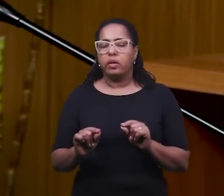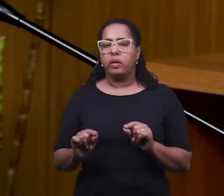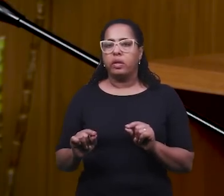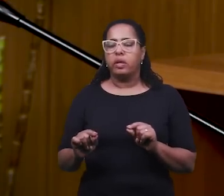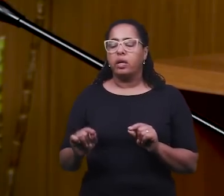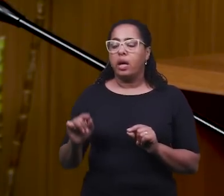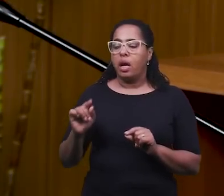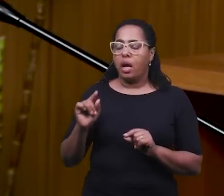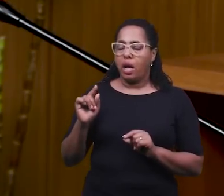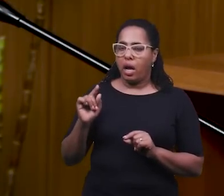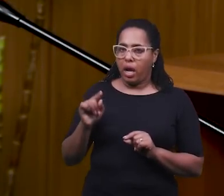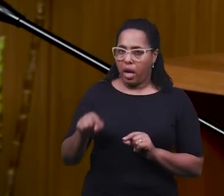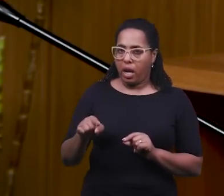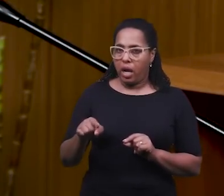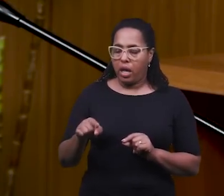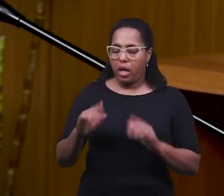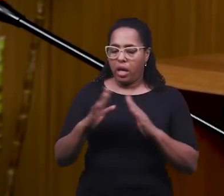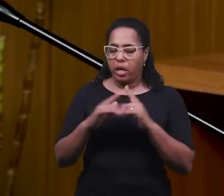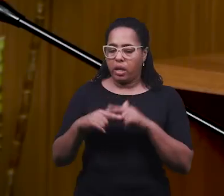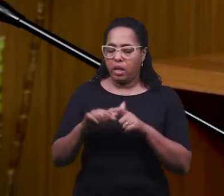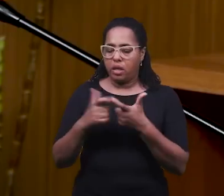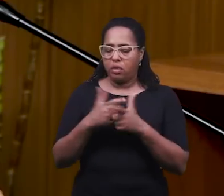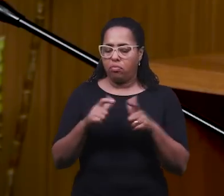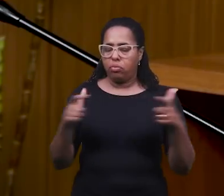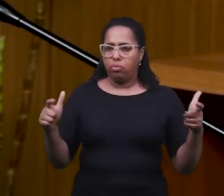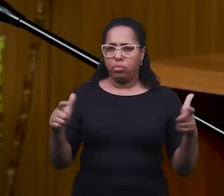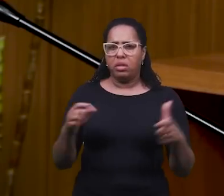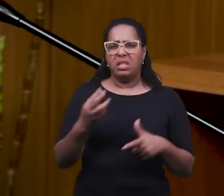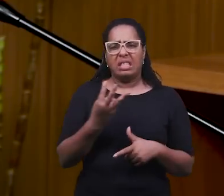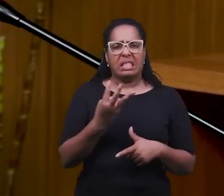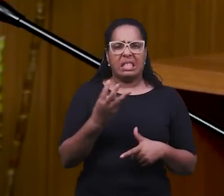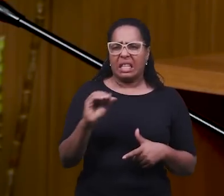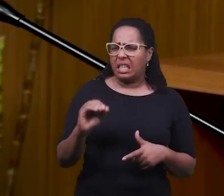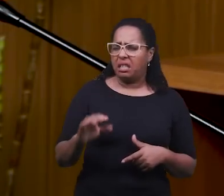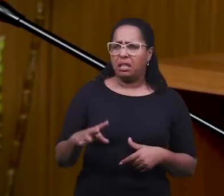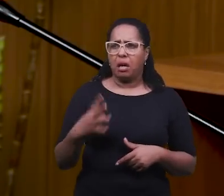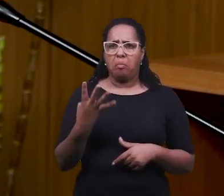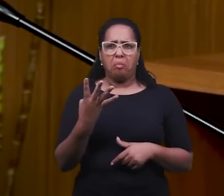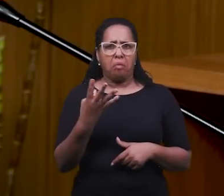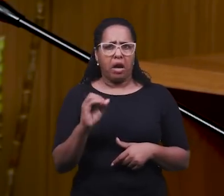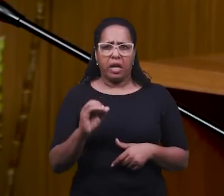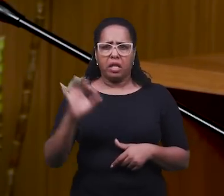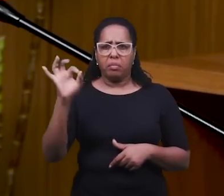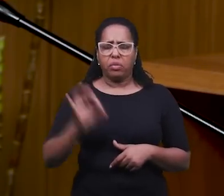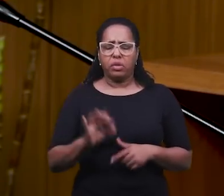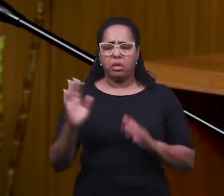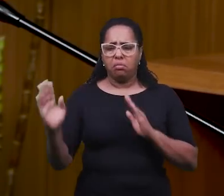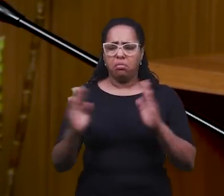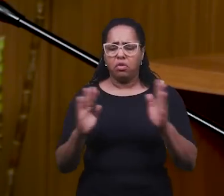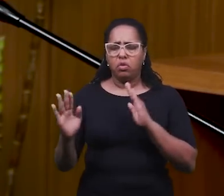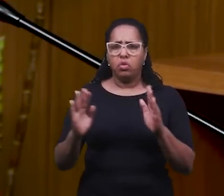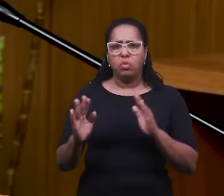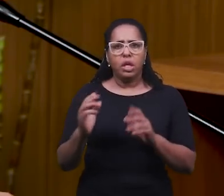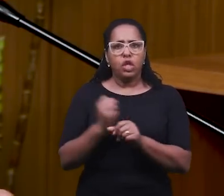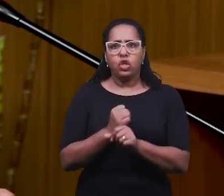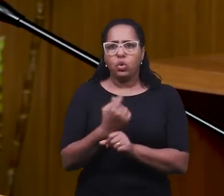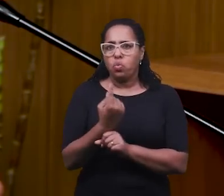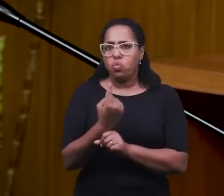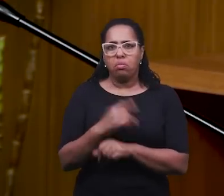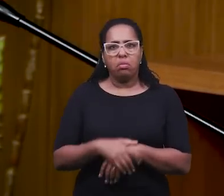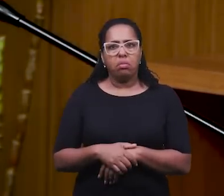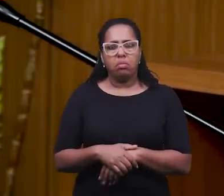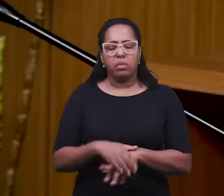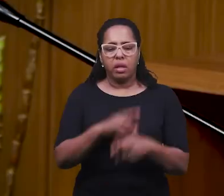que a igreja aumentasse, chega de 30% a 40% em um ano, por exemplo. Que bênção. Entendeu?